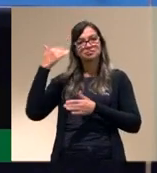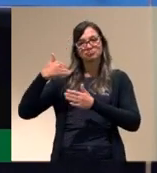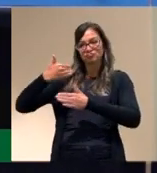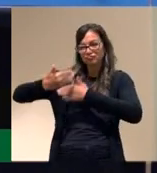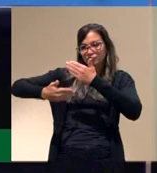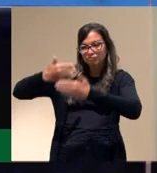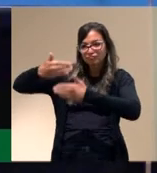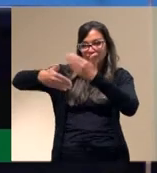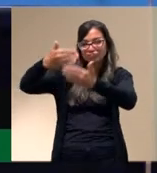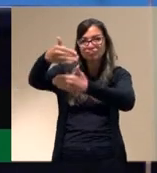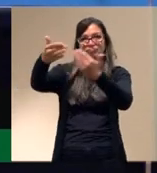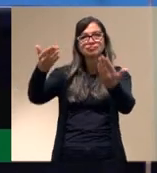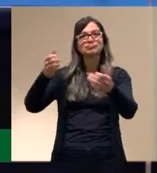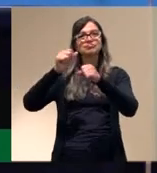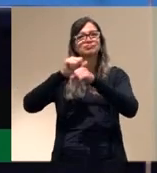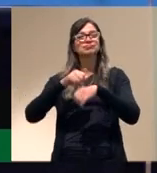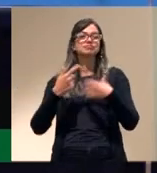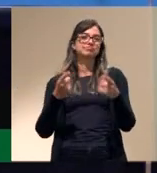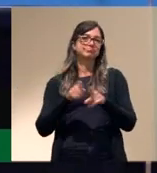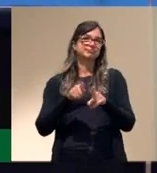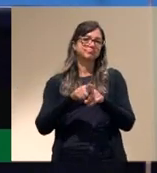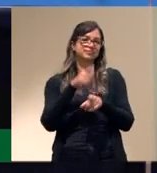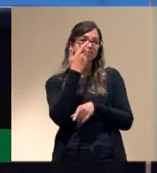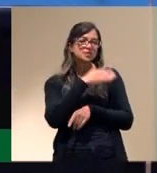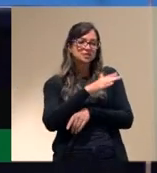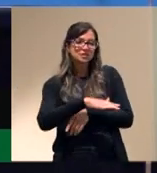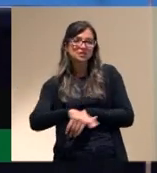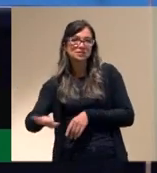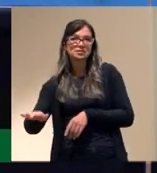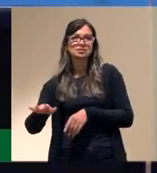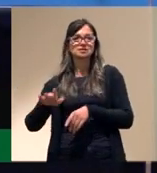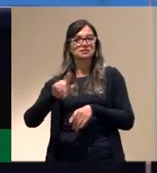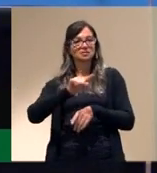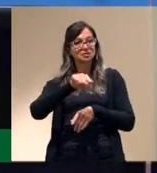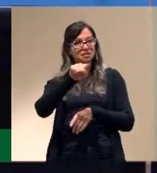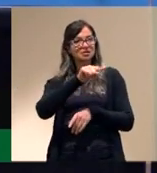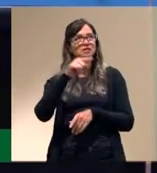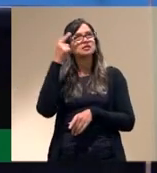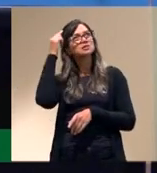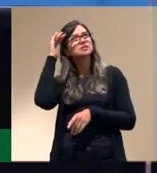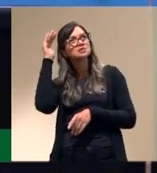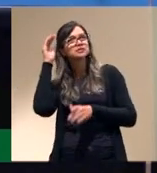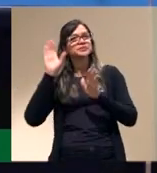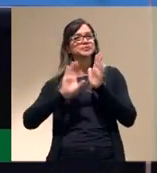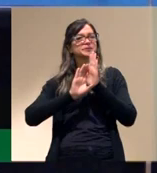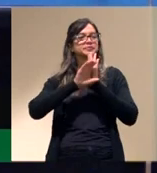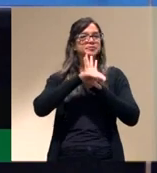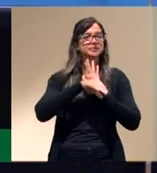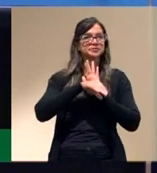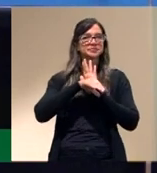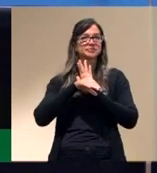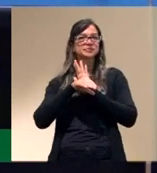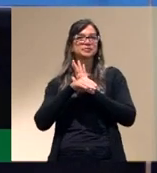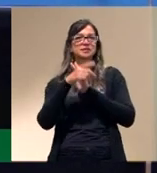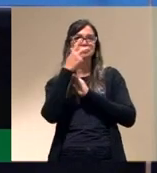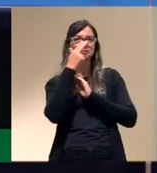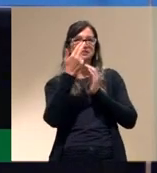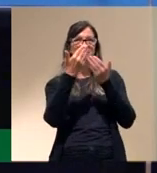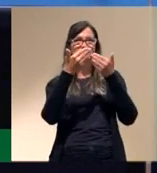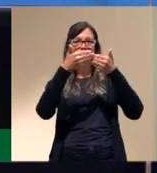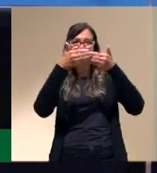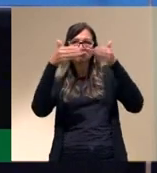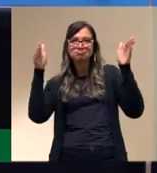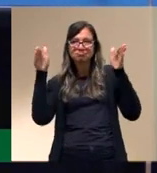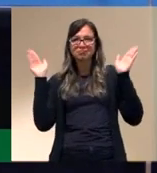Essa ideia de colocar as crianças em contato, o próprio conceito que ela traz de desemparedamento, né? Tirar as